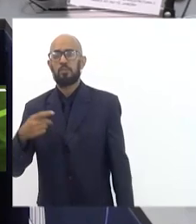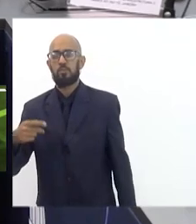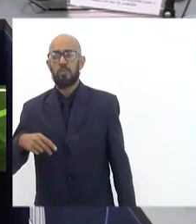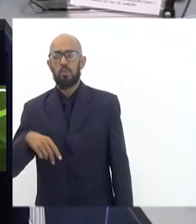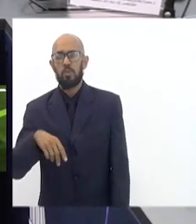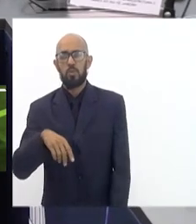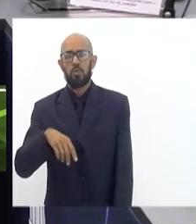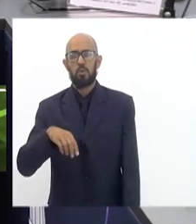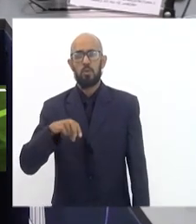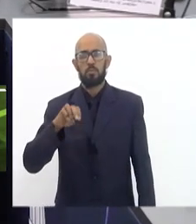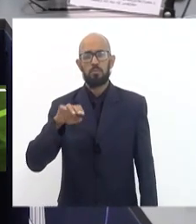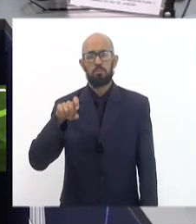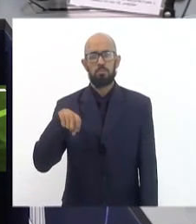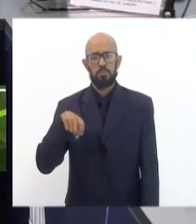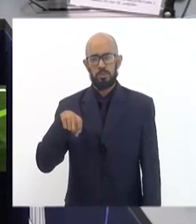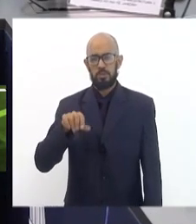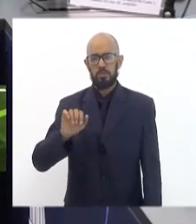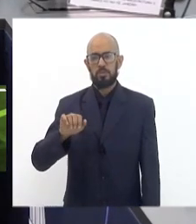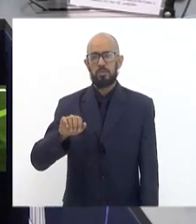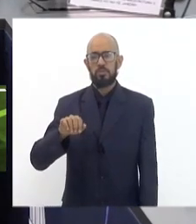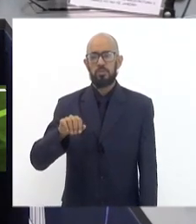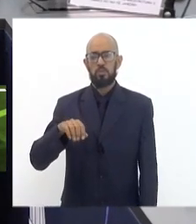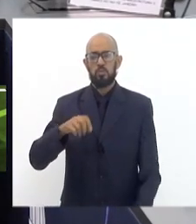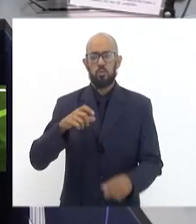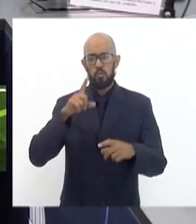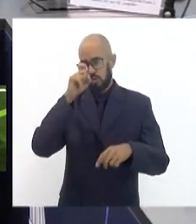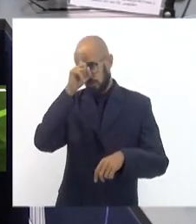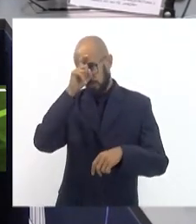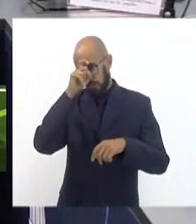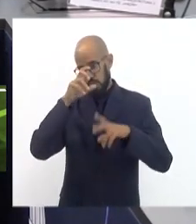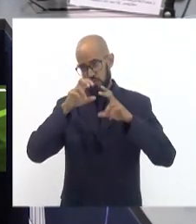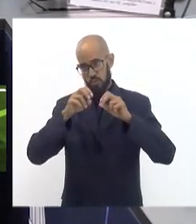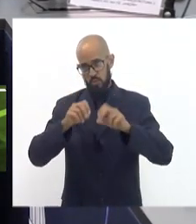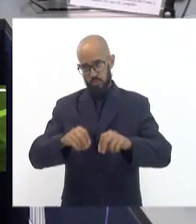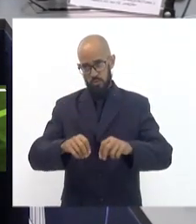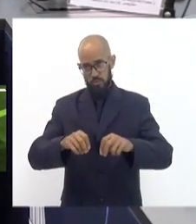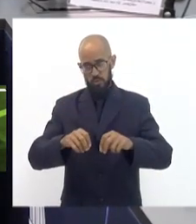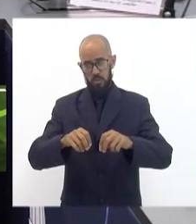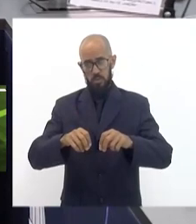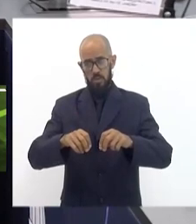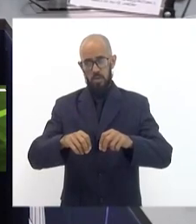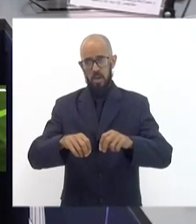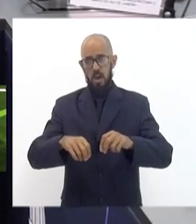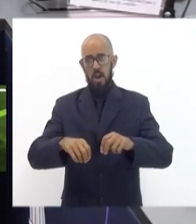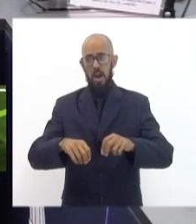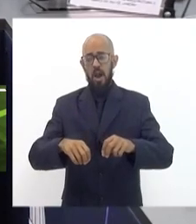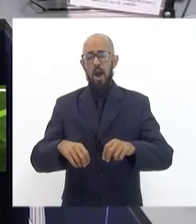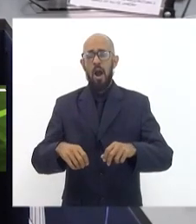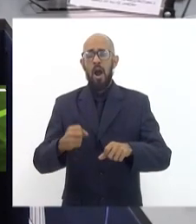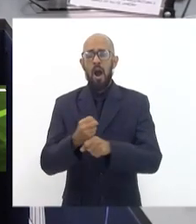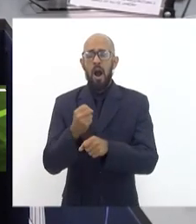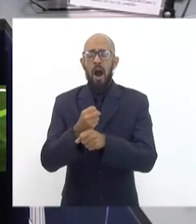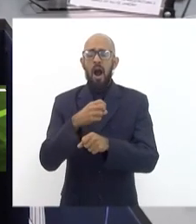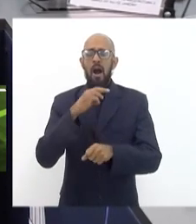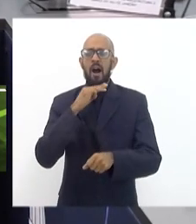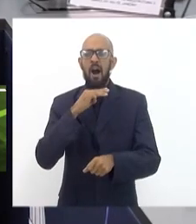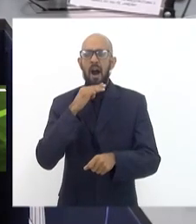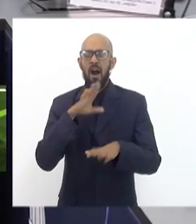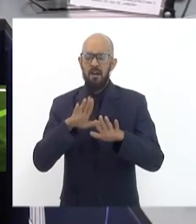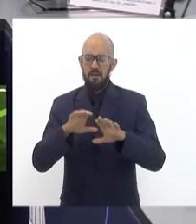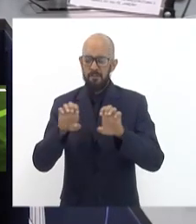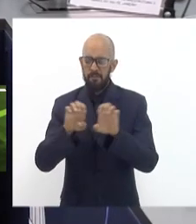Miche o hospital de Oncologia e o morro da Mangueira todos são necessários mais estruturantes na minha